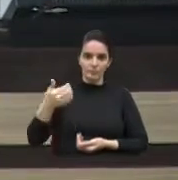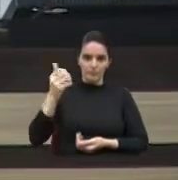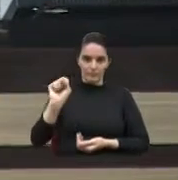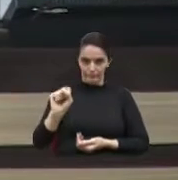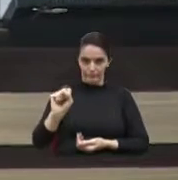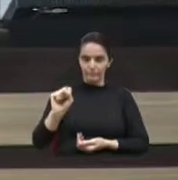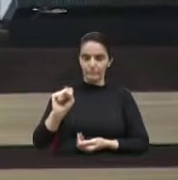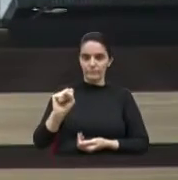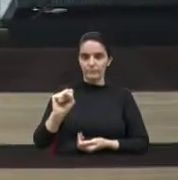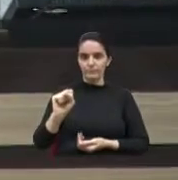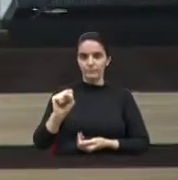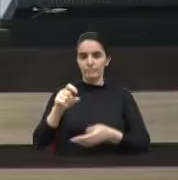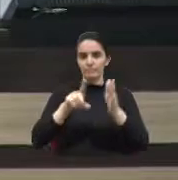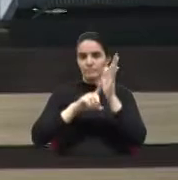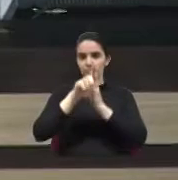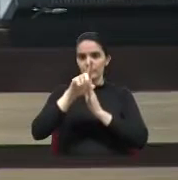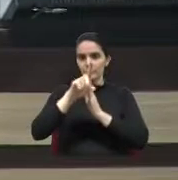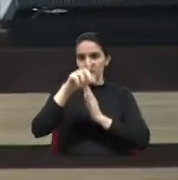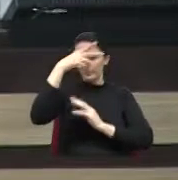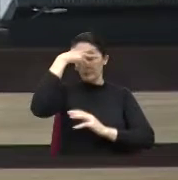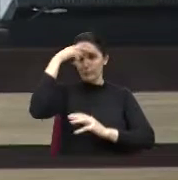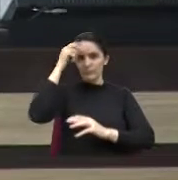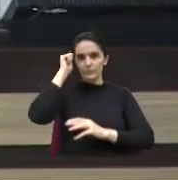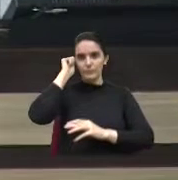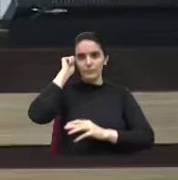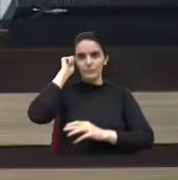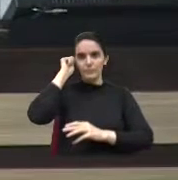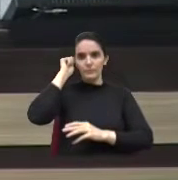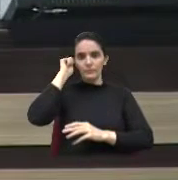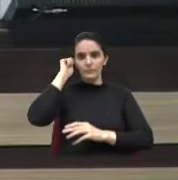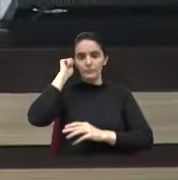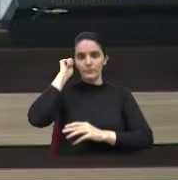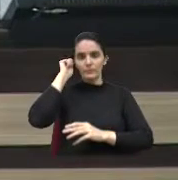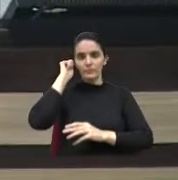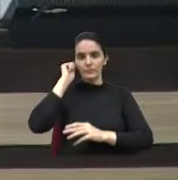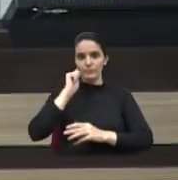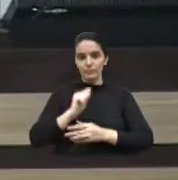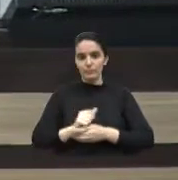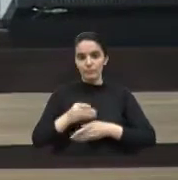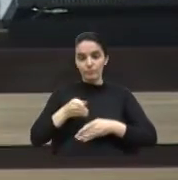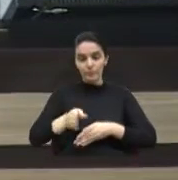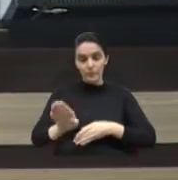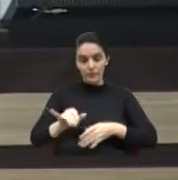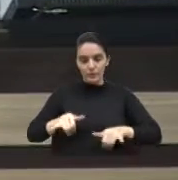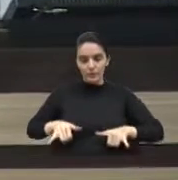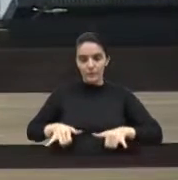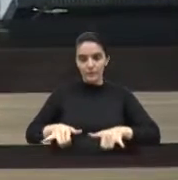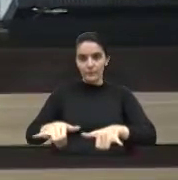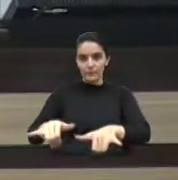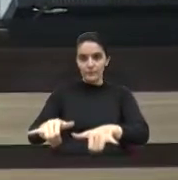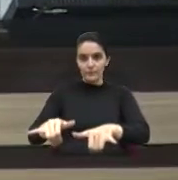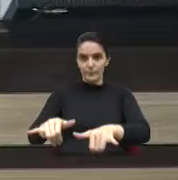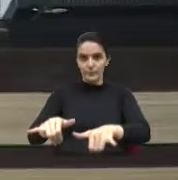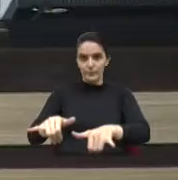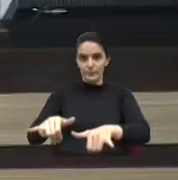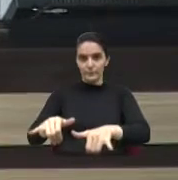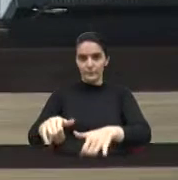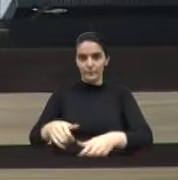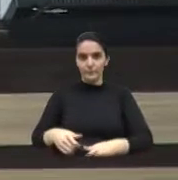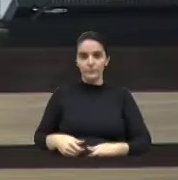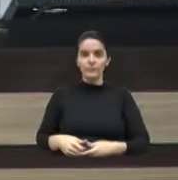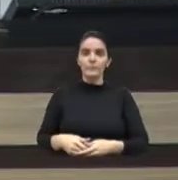416/2018. Requer informações ao Poder Executivo sobre o acesso ao supermercado Pague Menos pela rua Olímpia